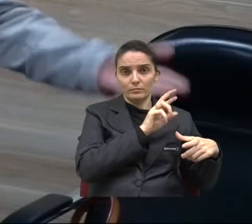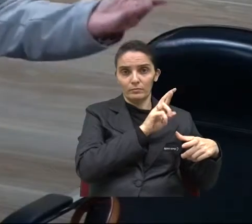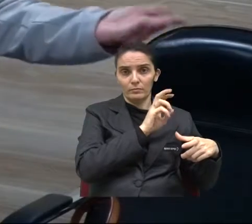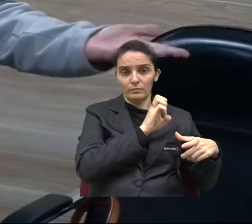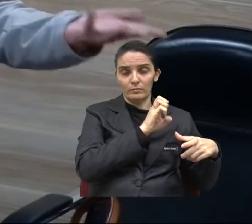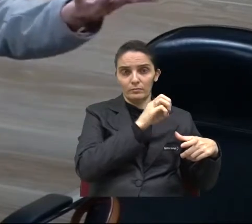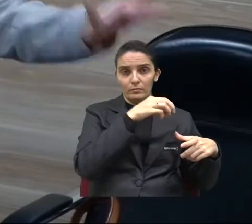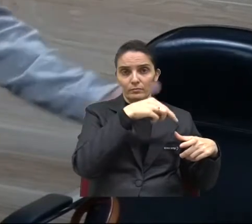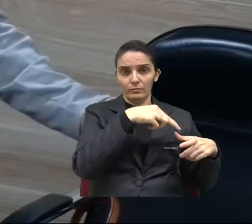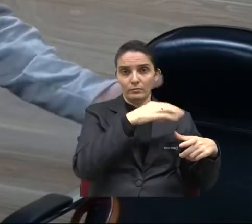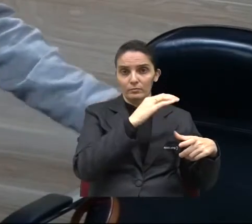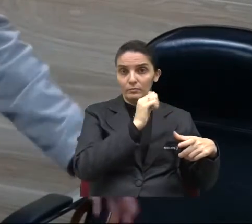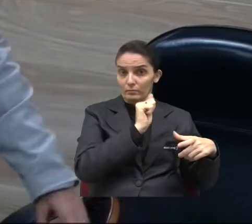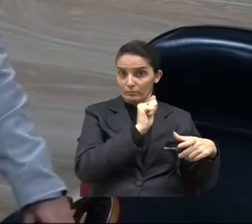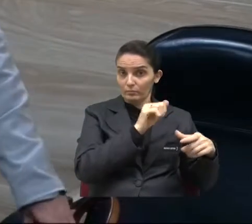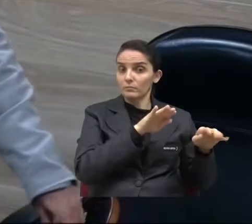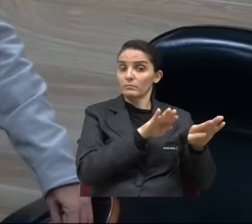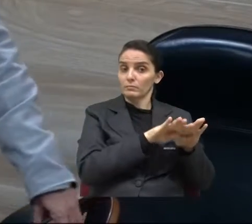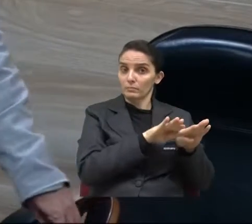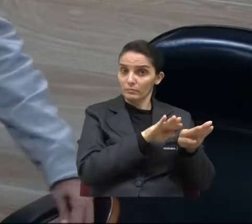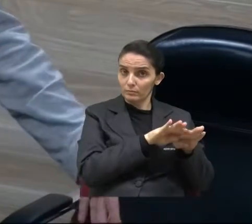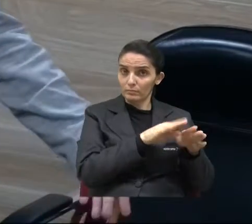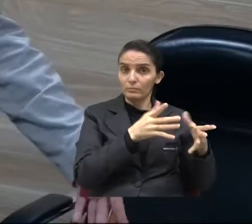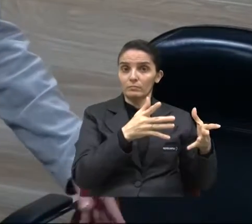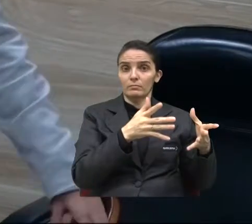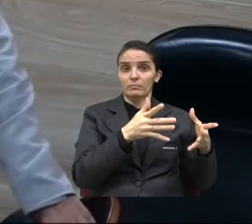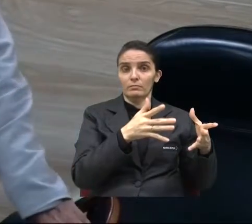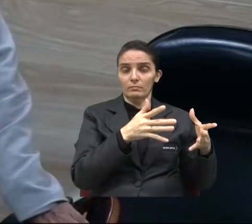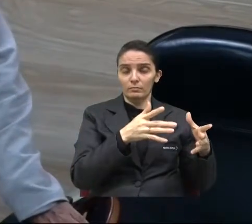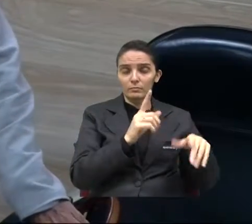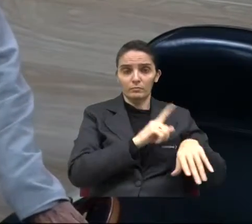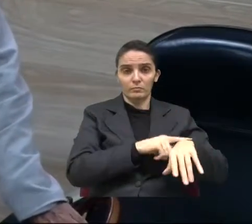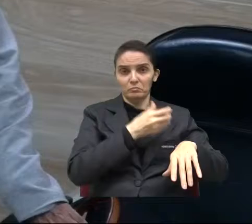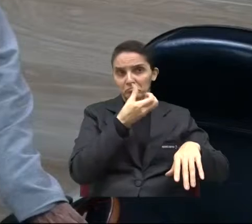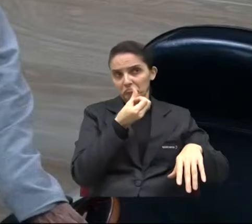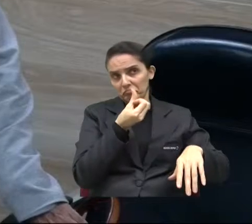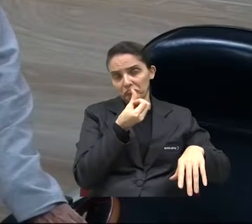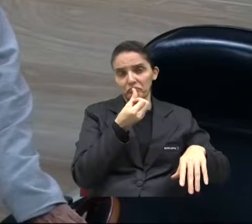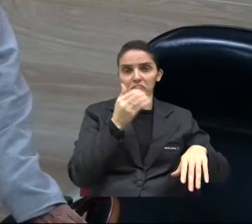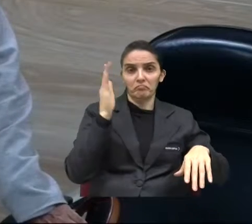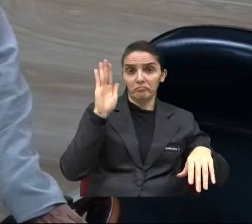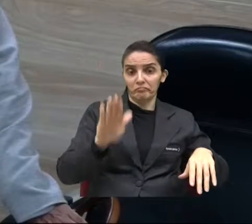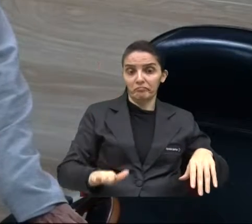temos o rush também. Na hora do rush é extremamente complicado.